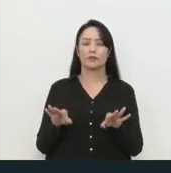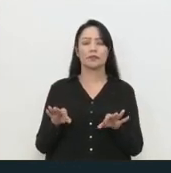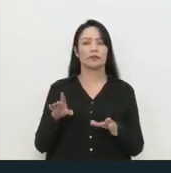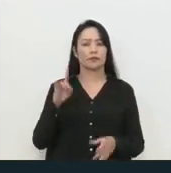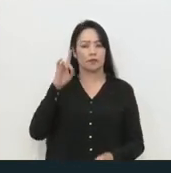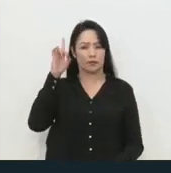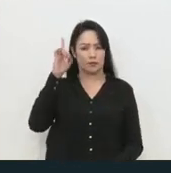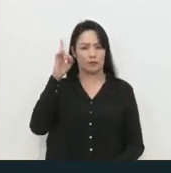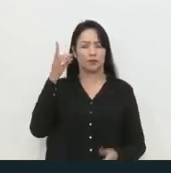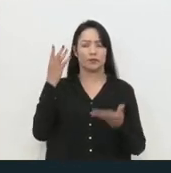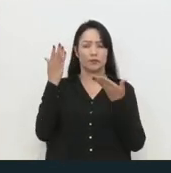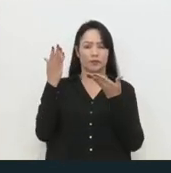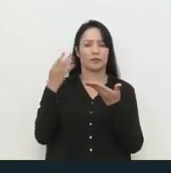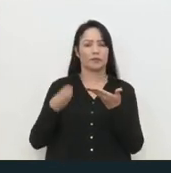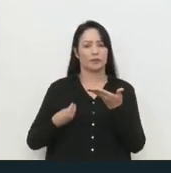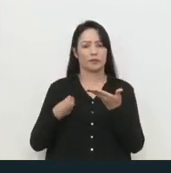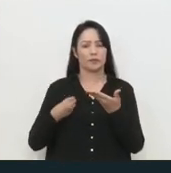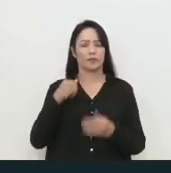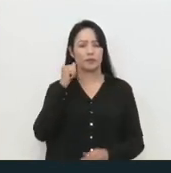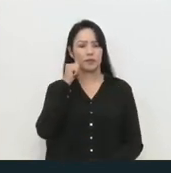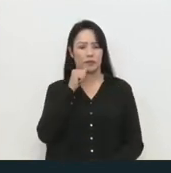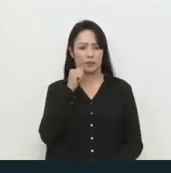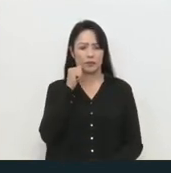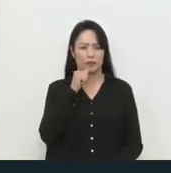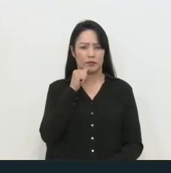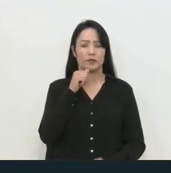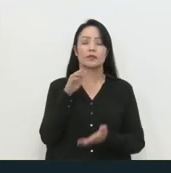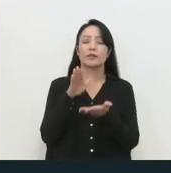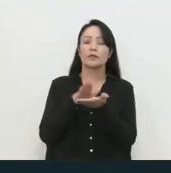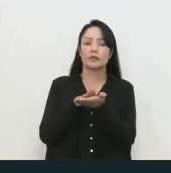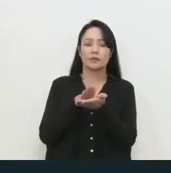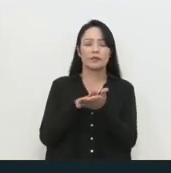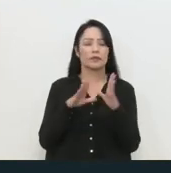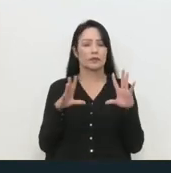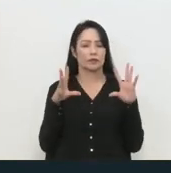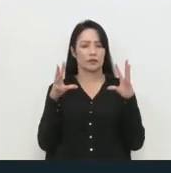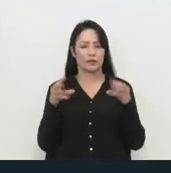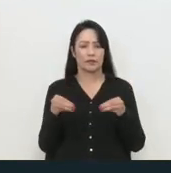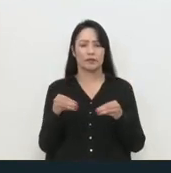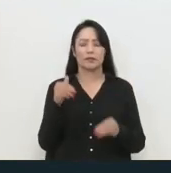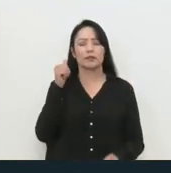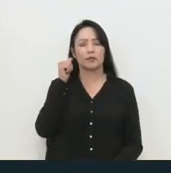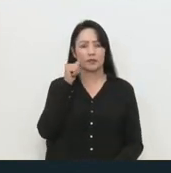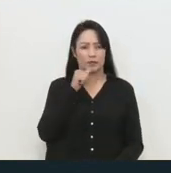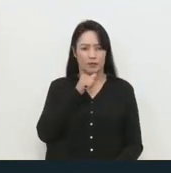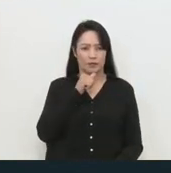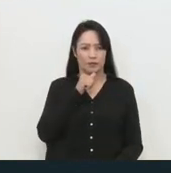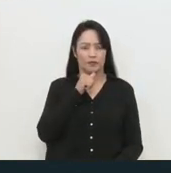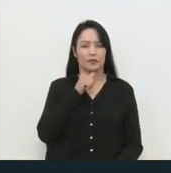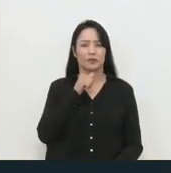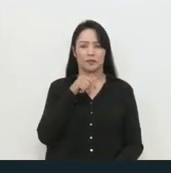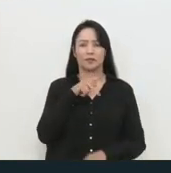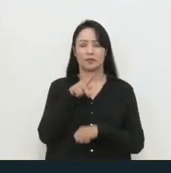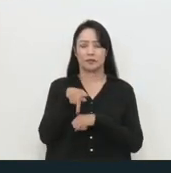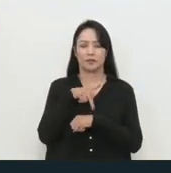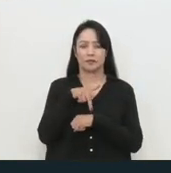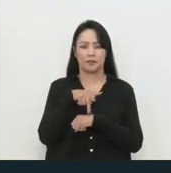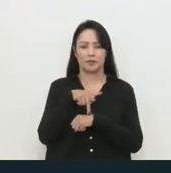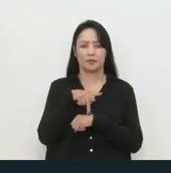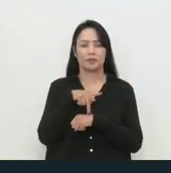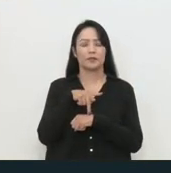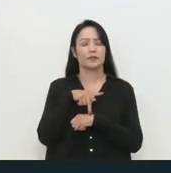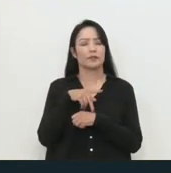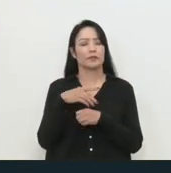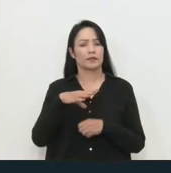pela vida das mulheres parabéns a todas as mulheres do nosso país da